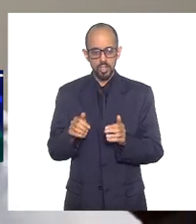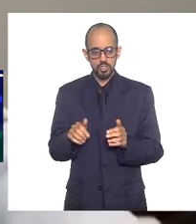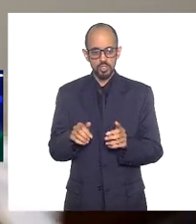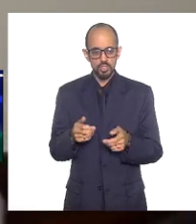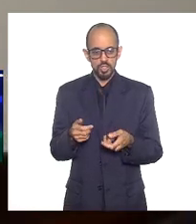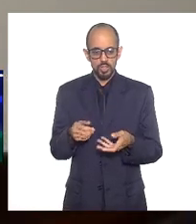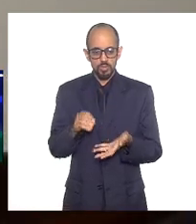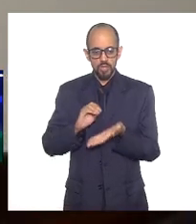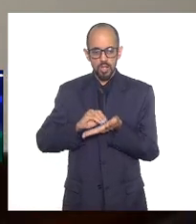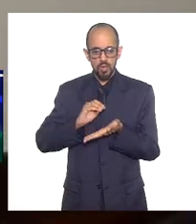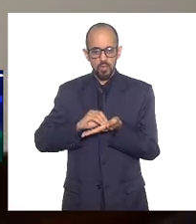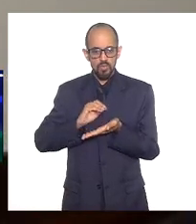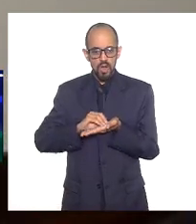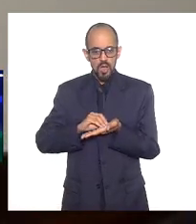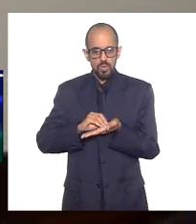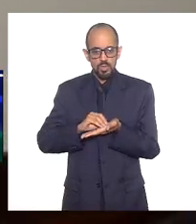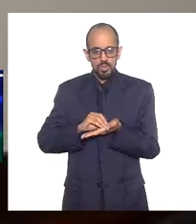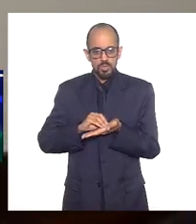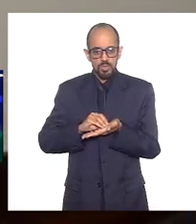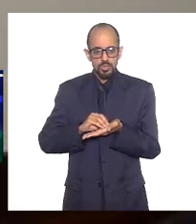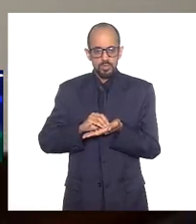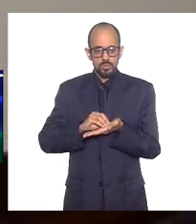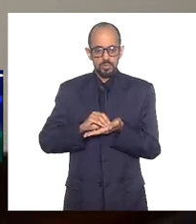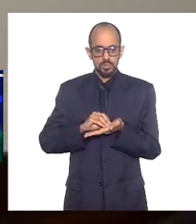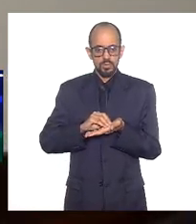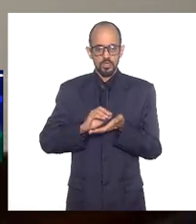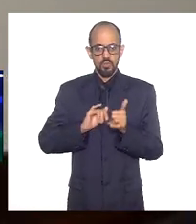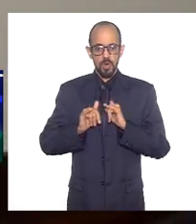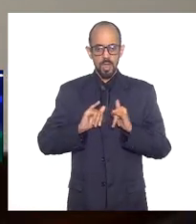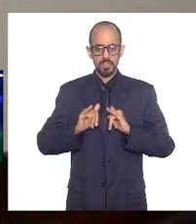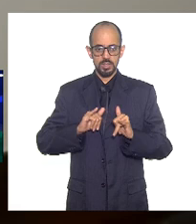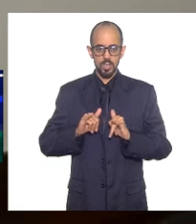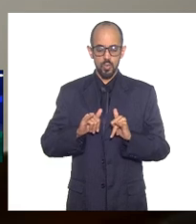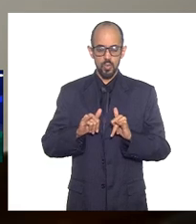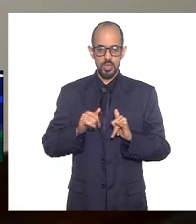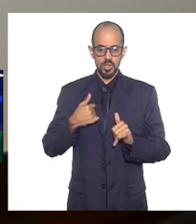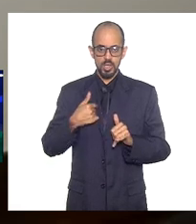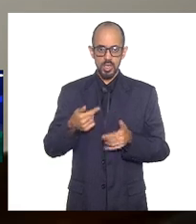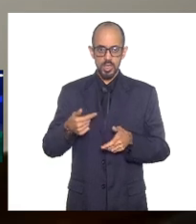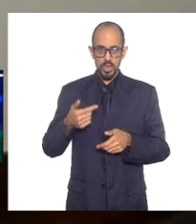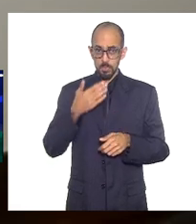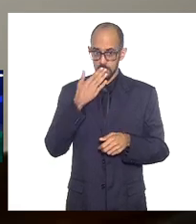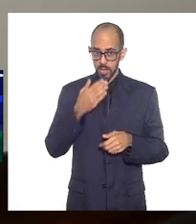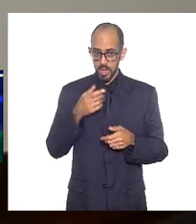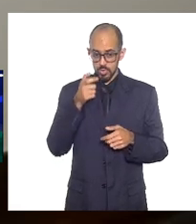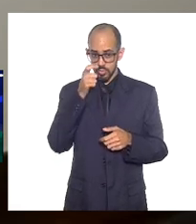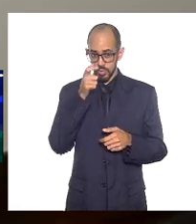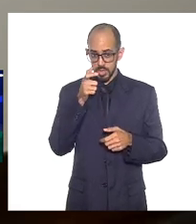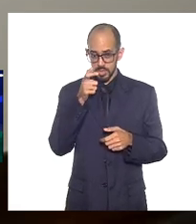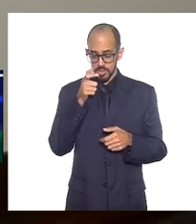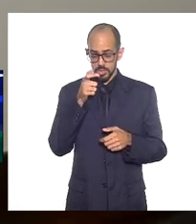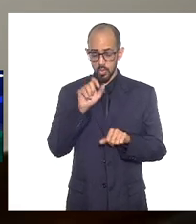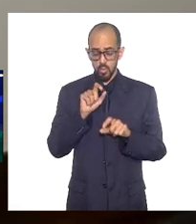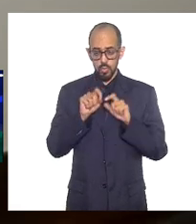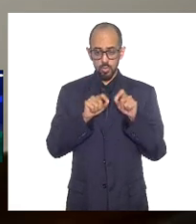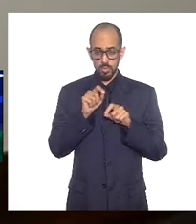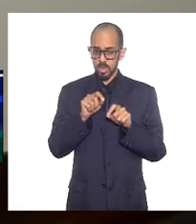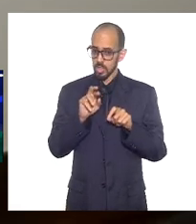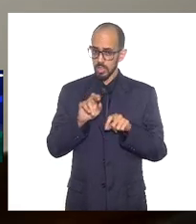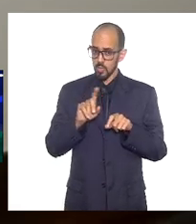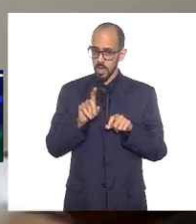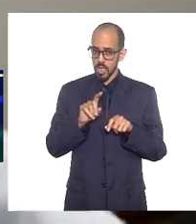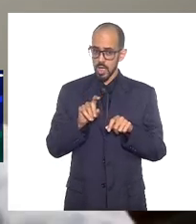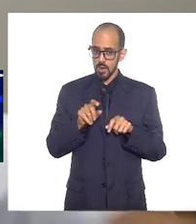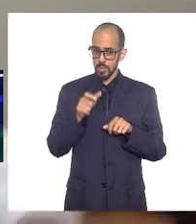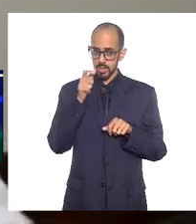empobrecimento, como está dado. E mais, que eu chamo a atenção para um detalhe que não é um mero detalhe. Não é um mero